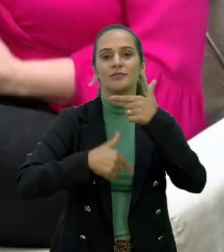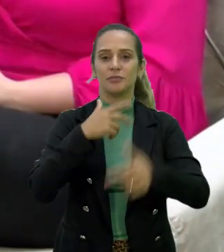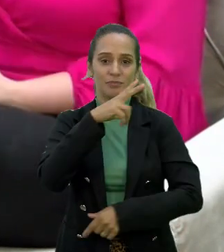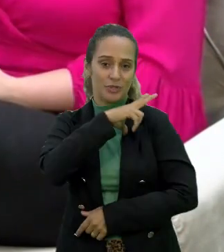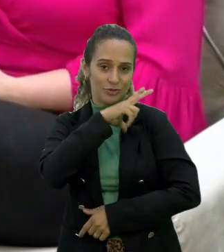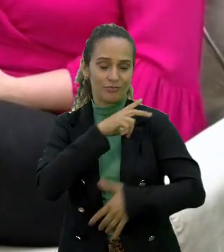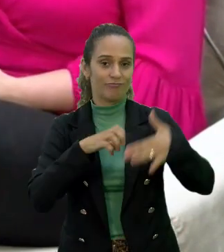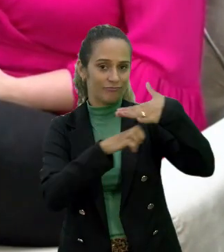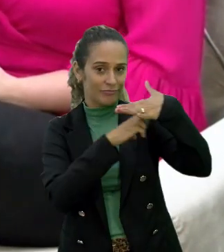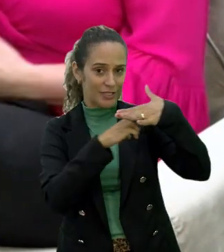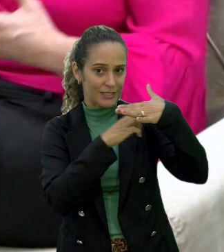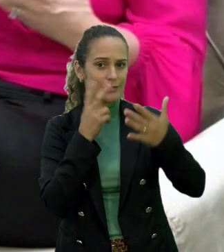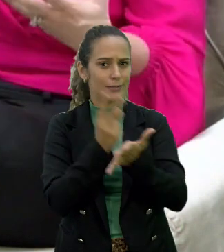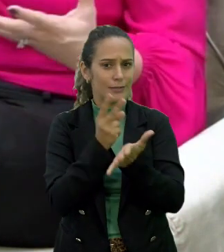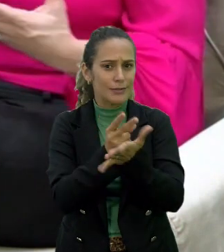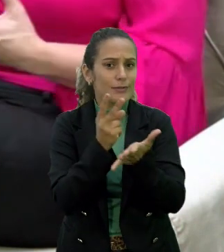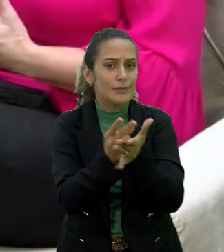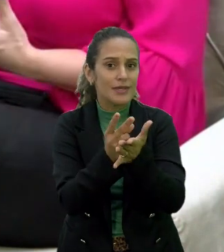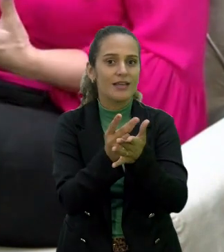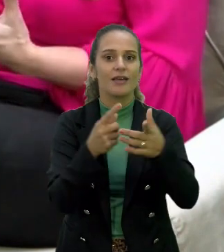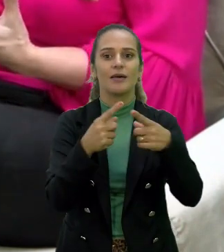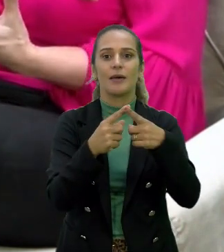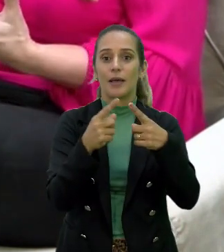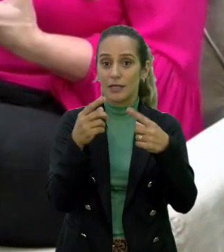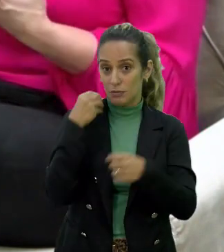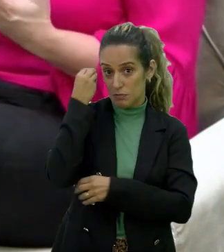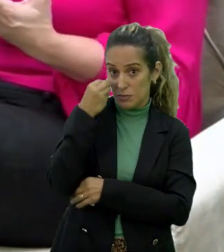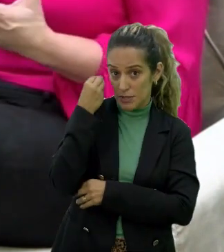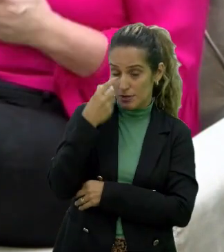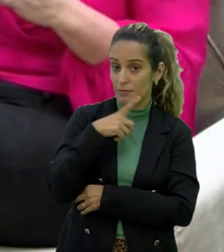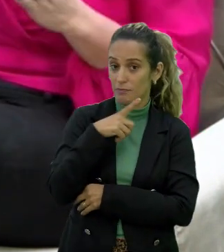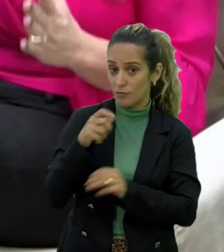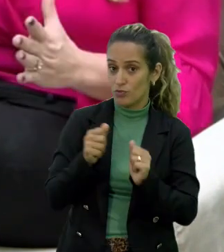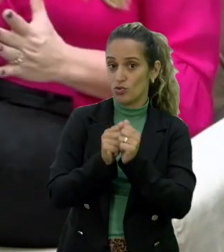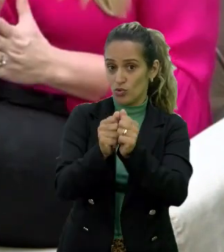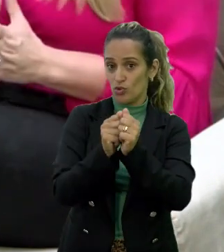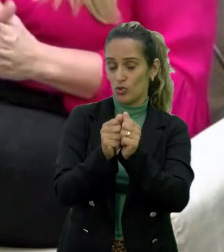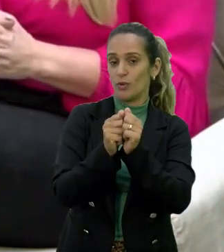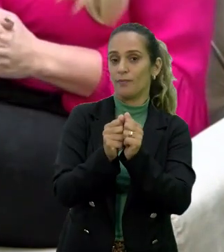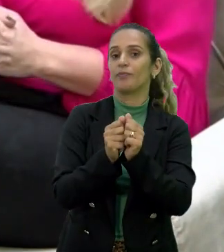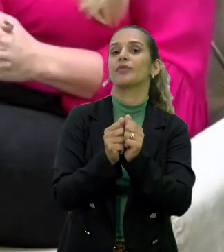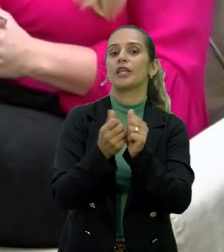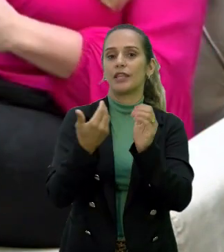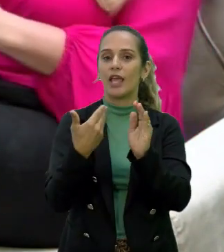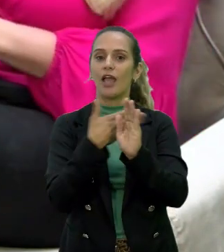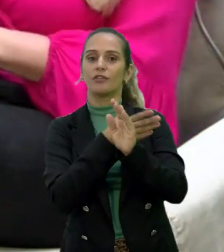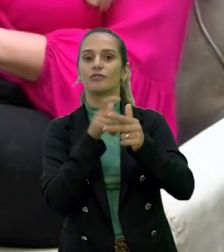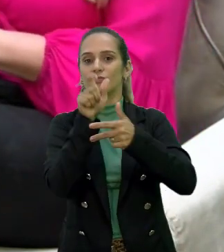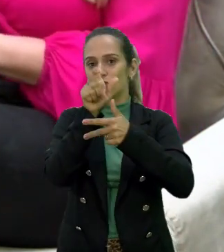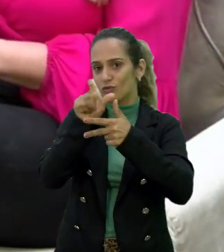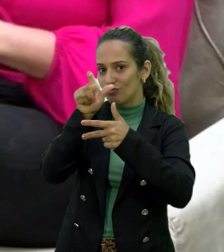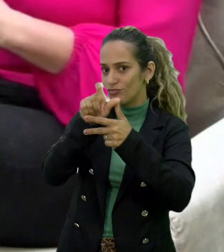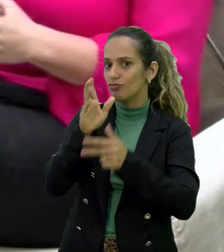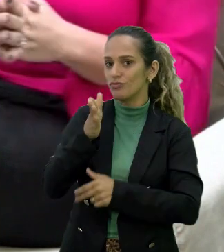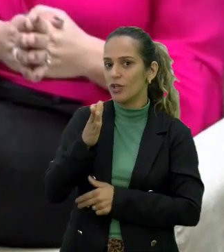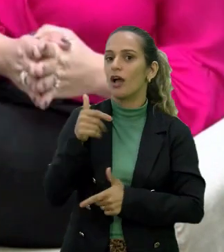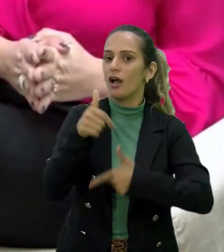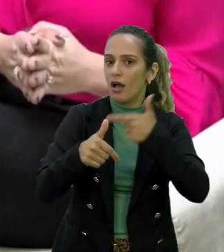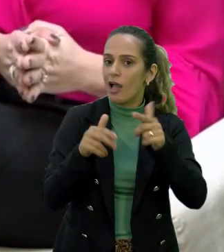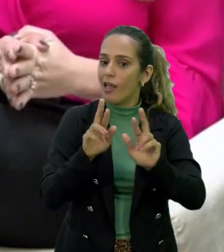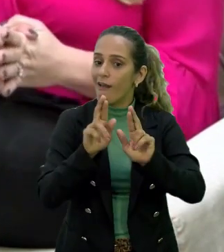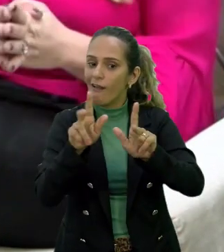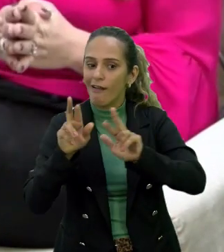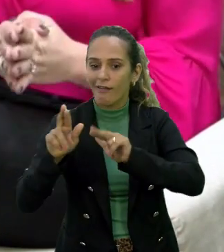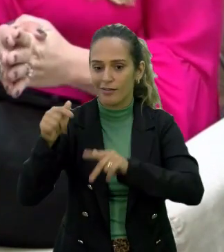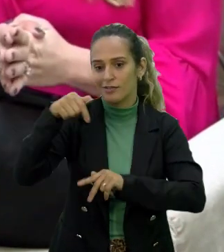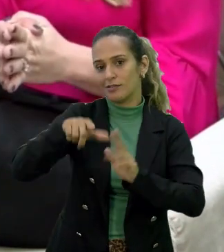Sempre trabalhei na iniciativa privada adquirir uma certa experiência vivendo nos Bastidores né do Poder Executivo que também é